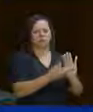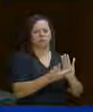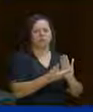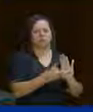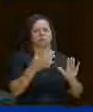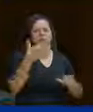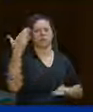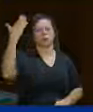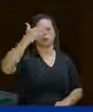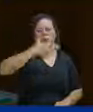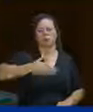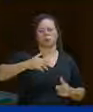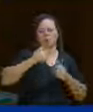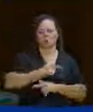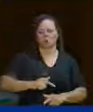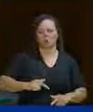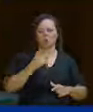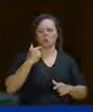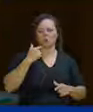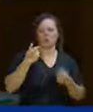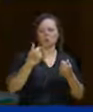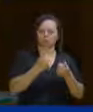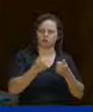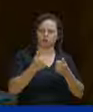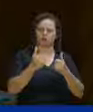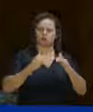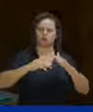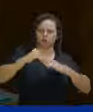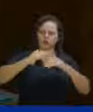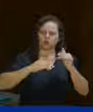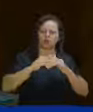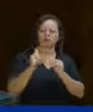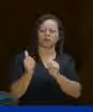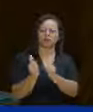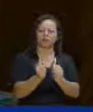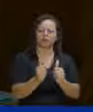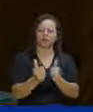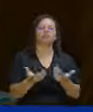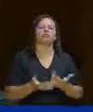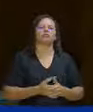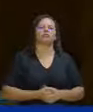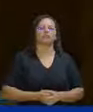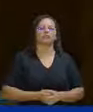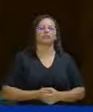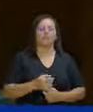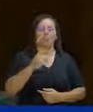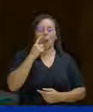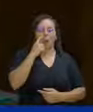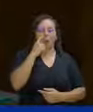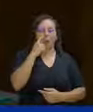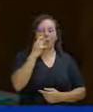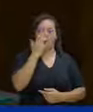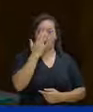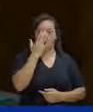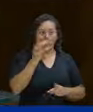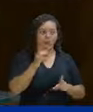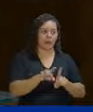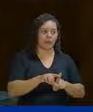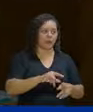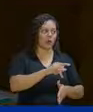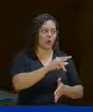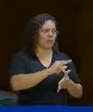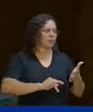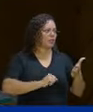transparente, razoável e eficiente. Além disso, a destinação desses recursos para contratos que